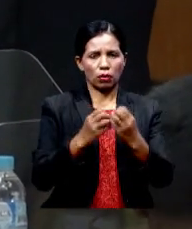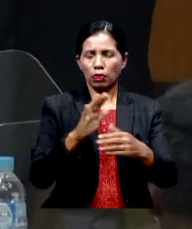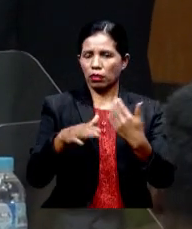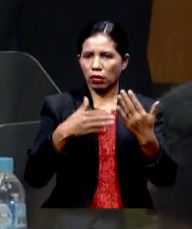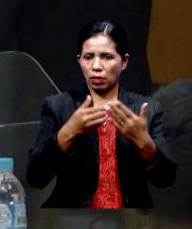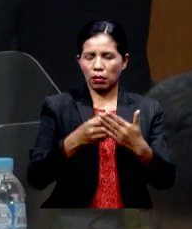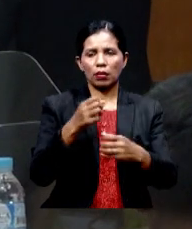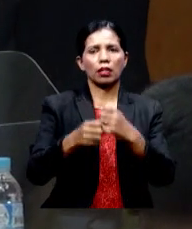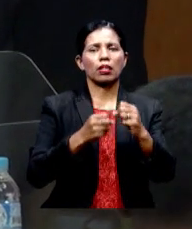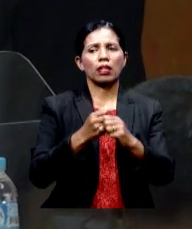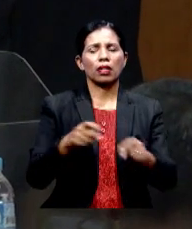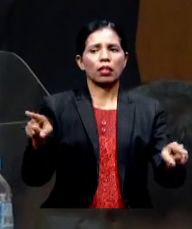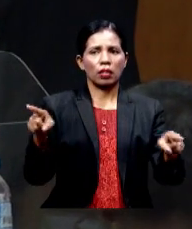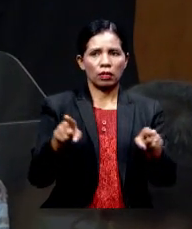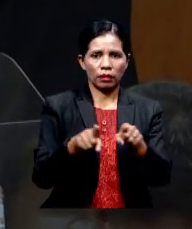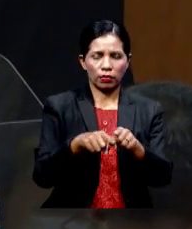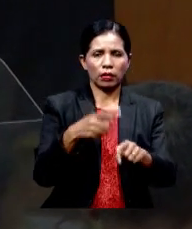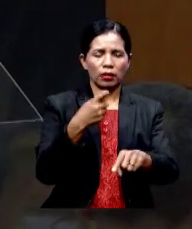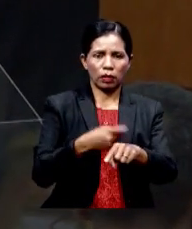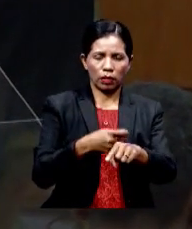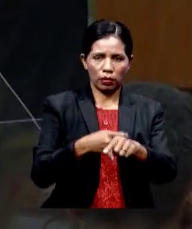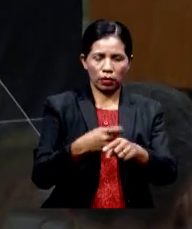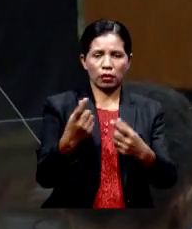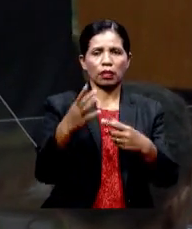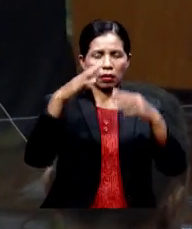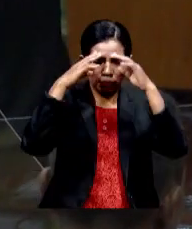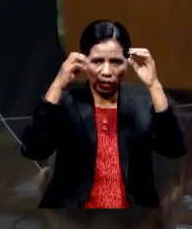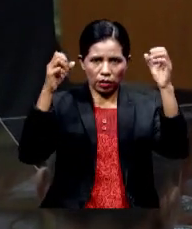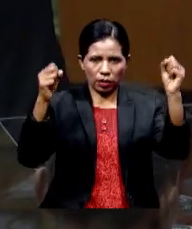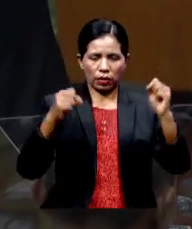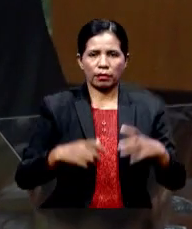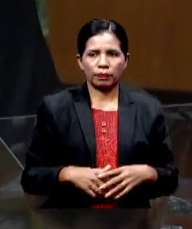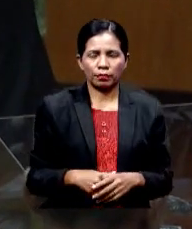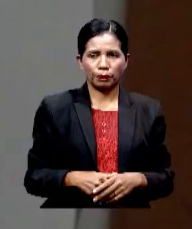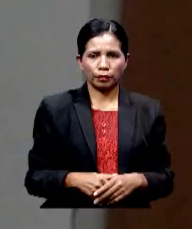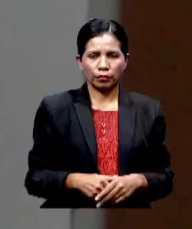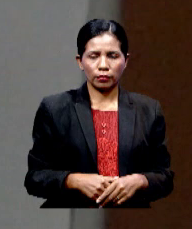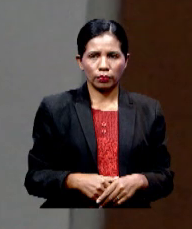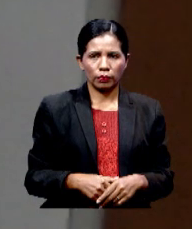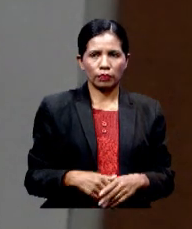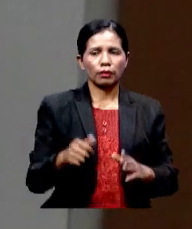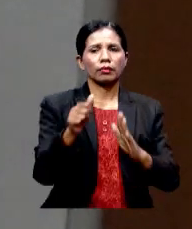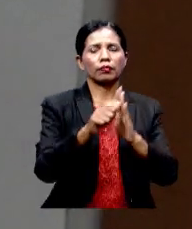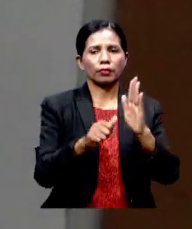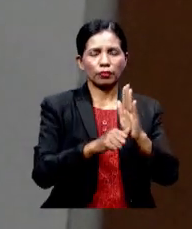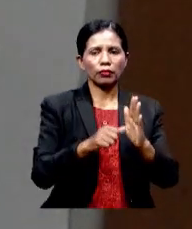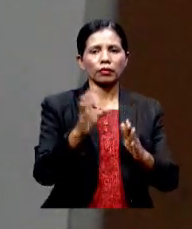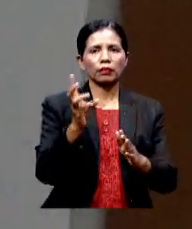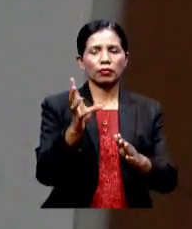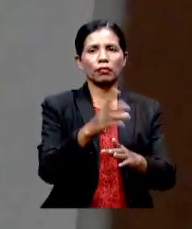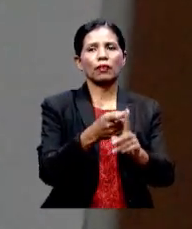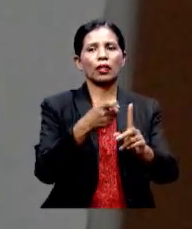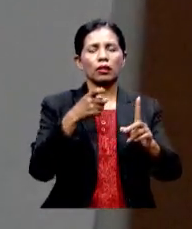ba período nebe hanesan ho duração tempo ukum Presidente da República nian. E artigo 191,